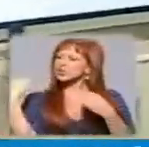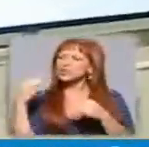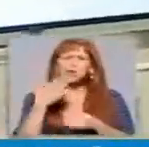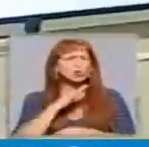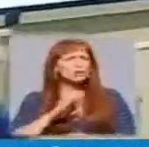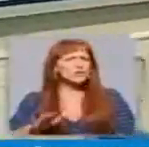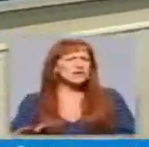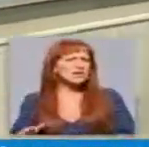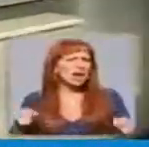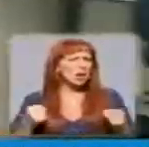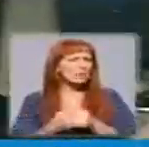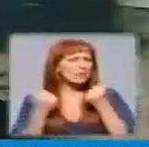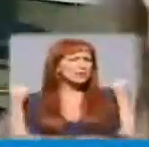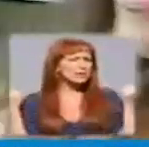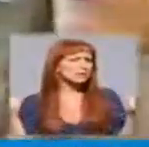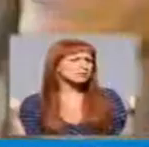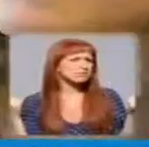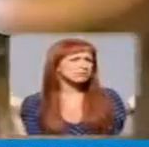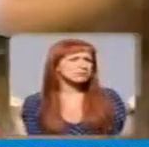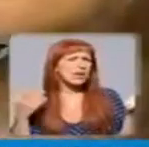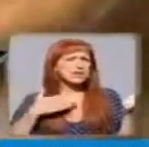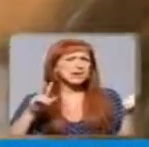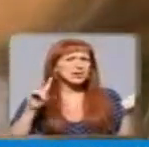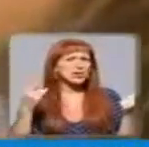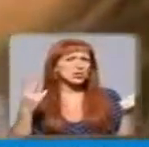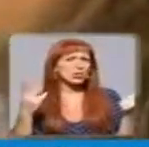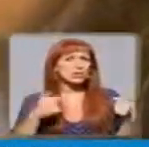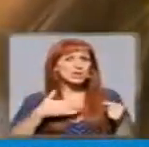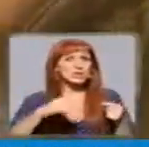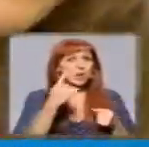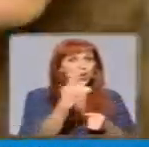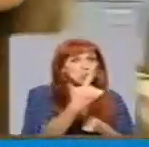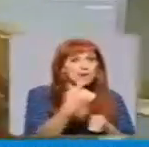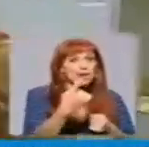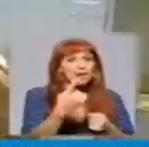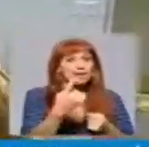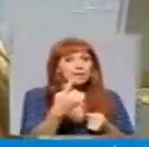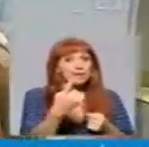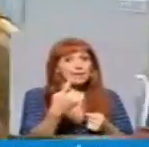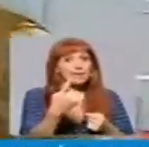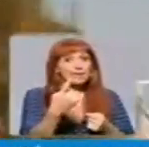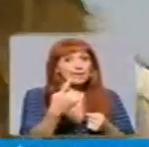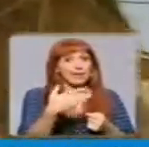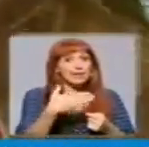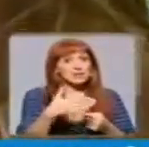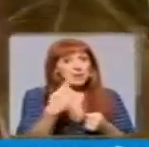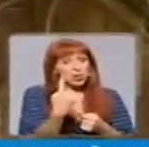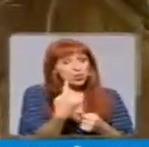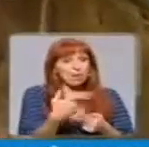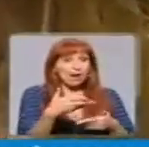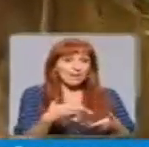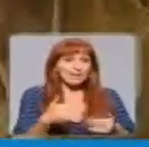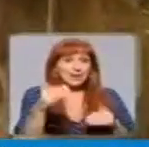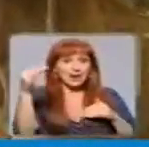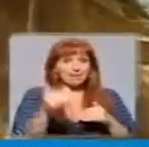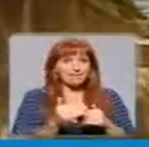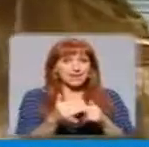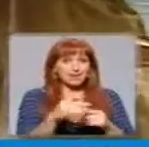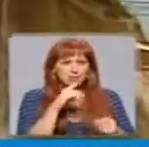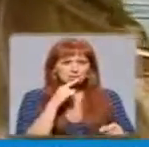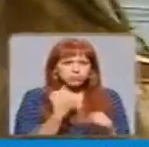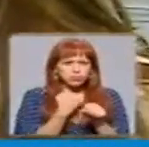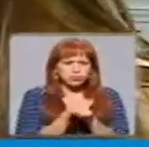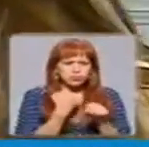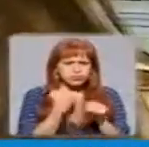treino é suficiente para competir há duas semanas é uma semana essa depois é uma fazenda mesmo muito